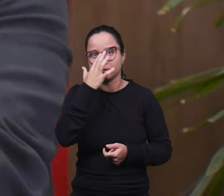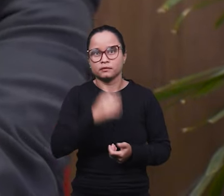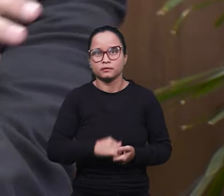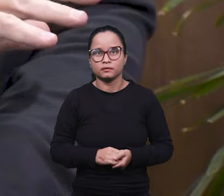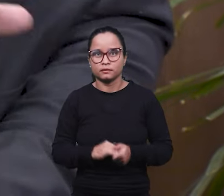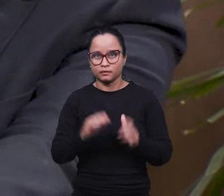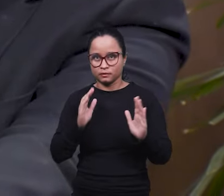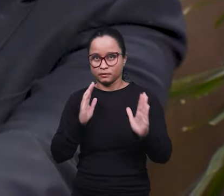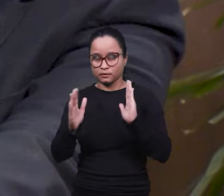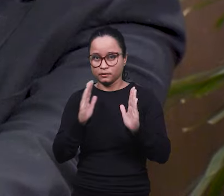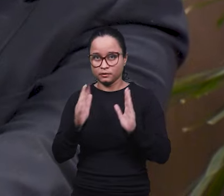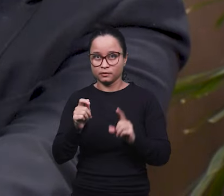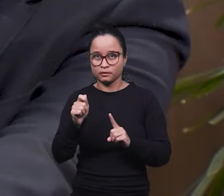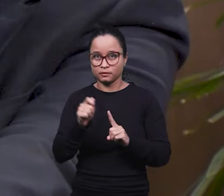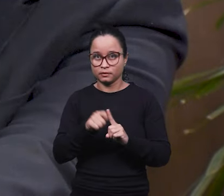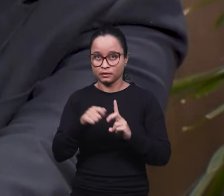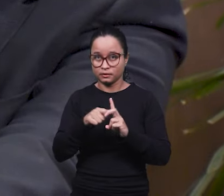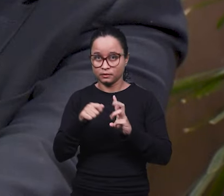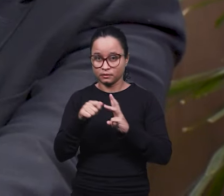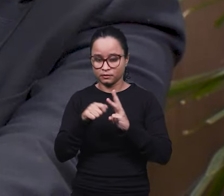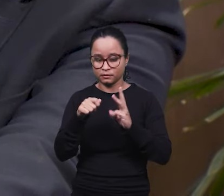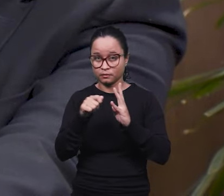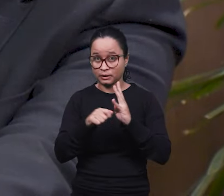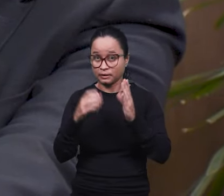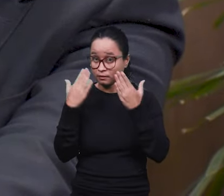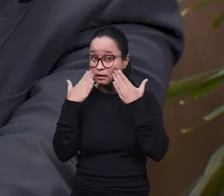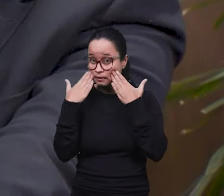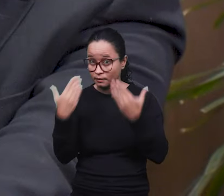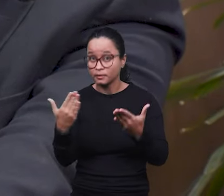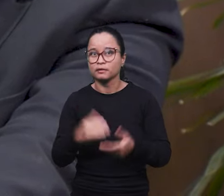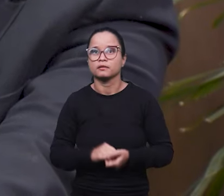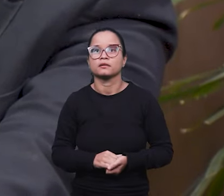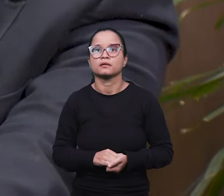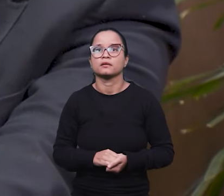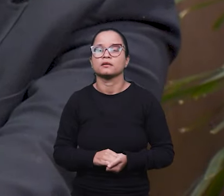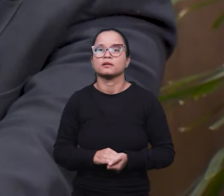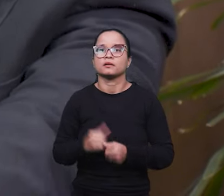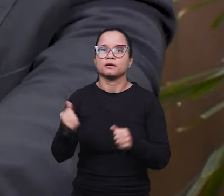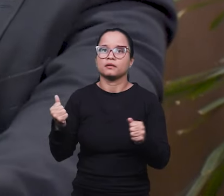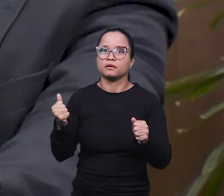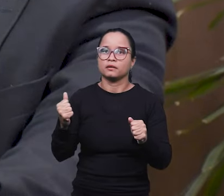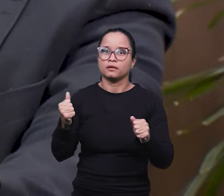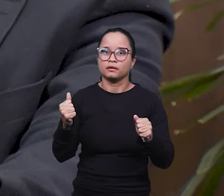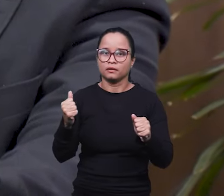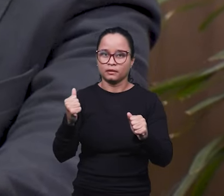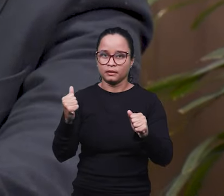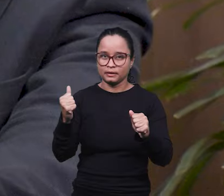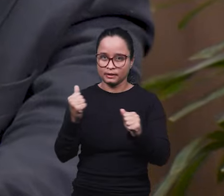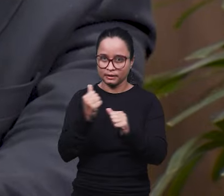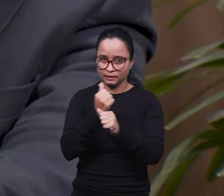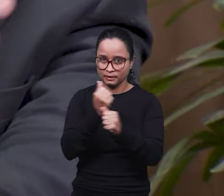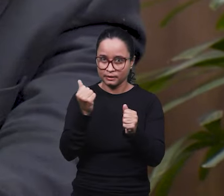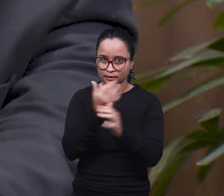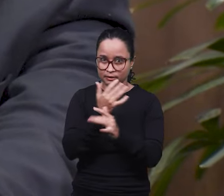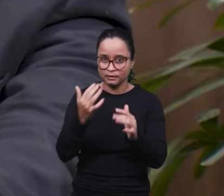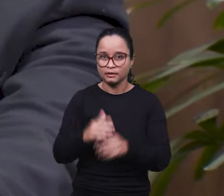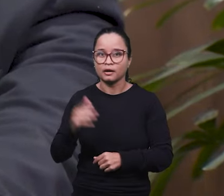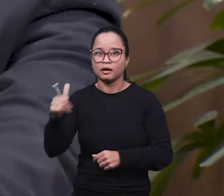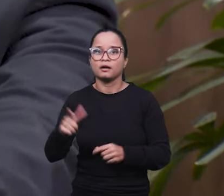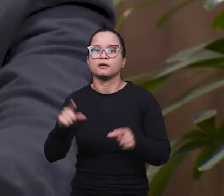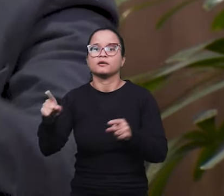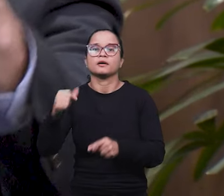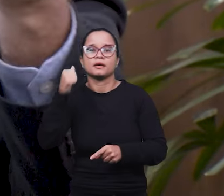durante o período todo que ela fica ela tem que fazer uma apresentação da cidade que ela olha eu moro em Vitória esse aqui é meu pai minha